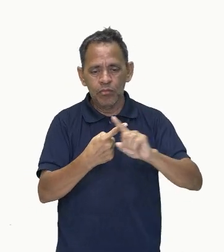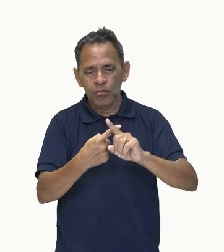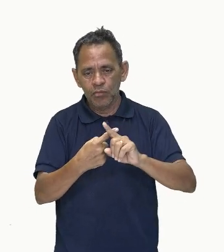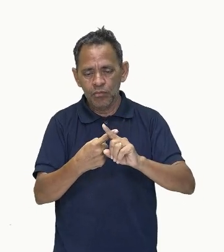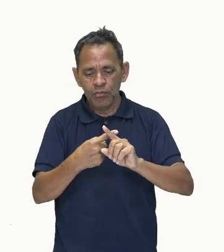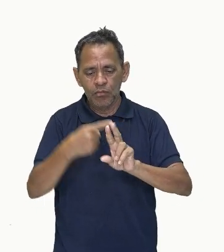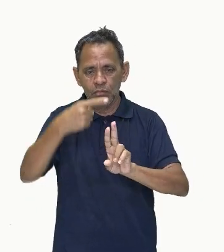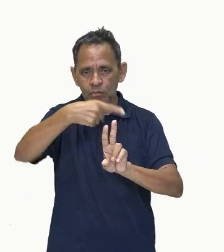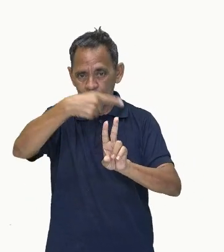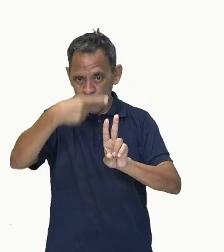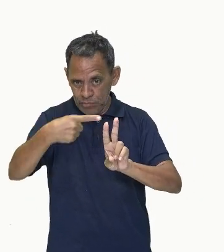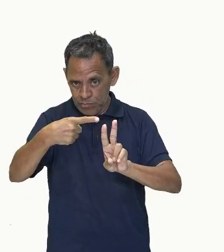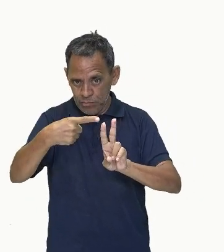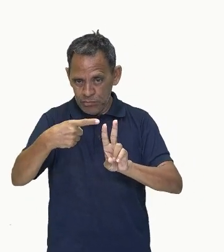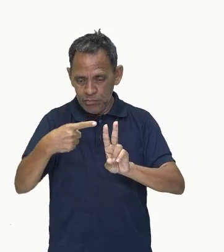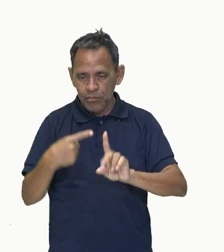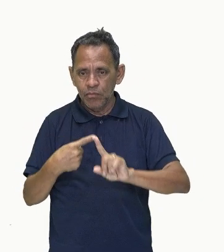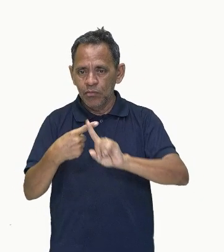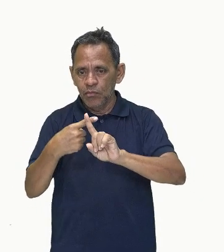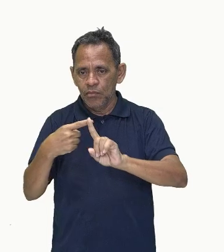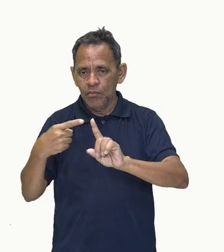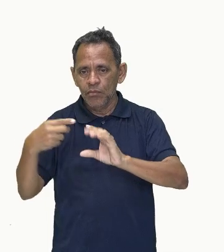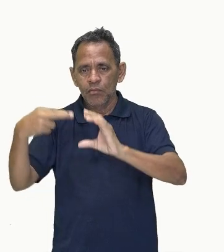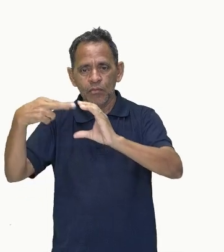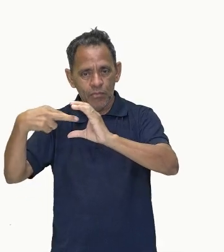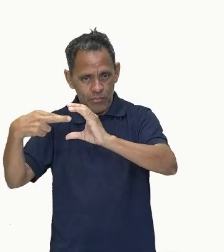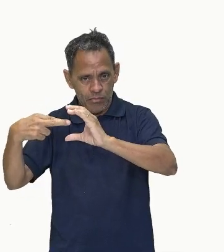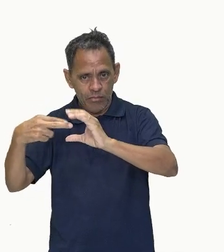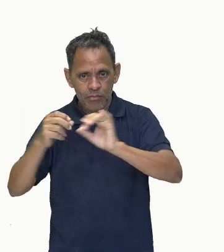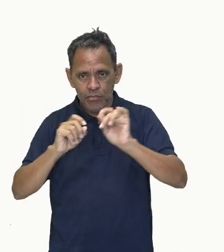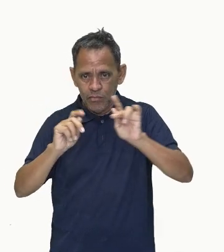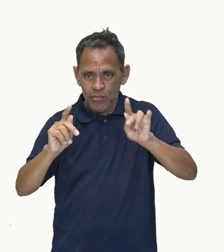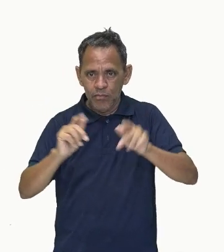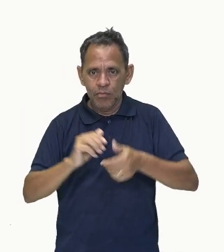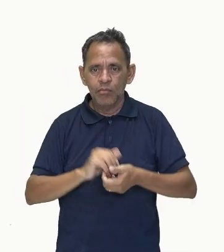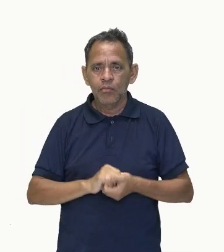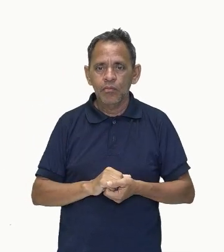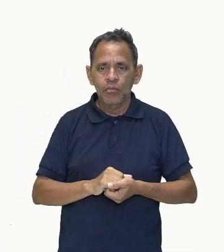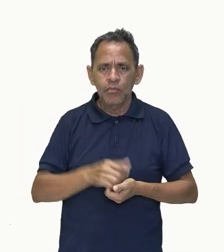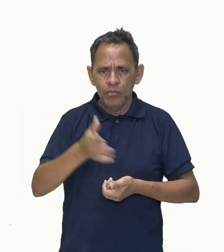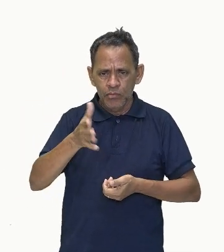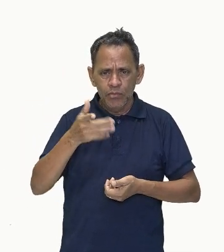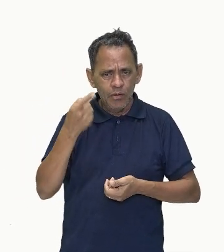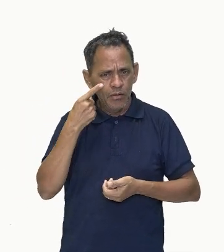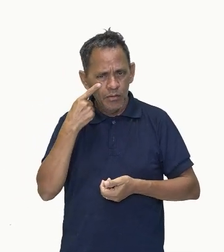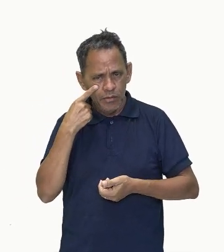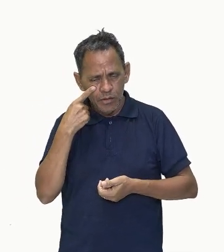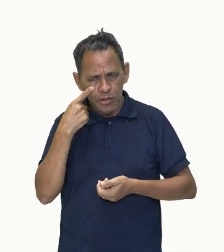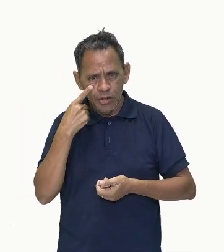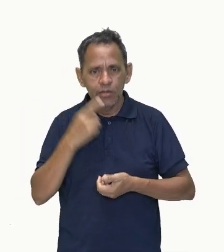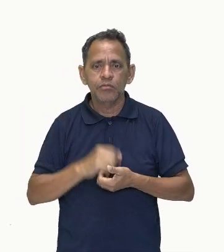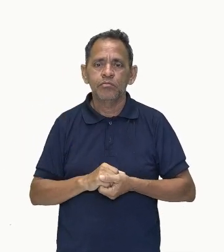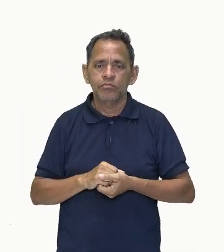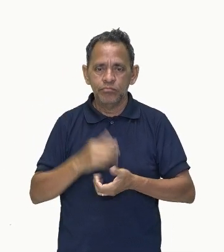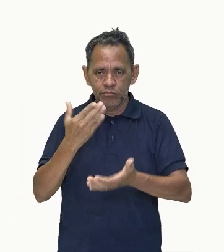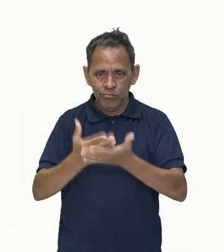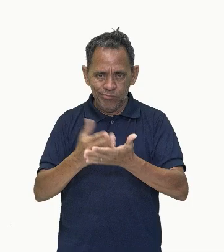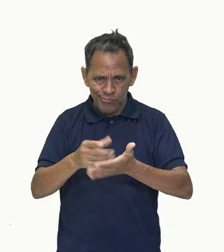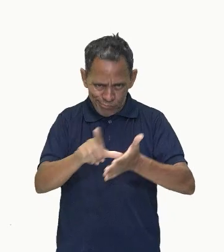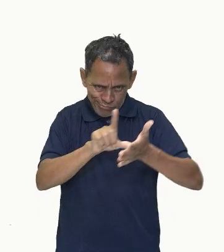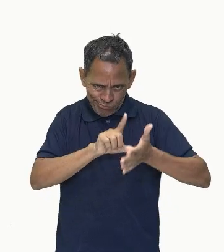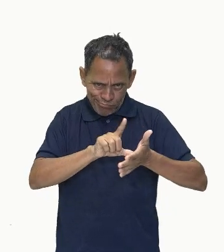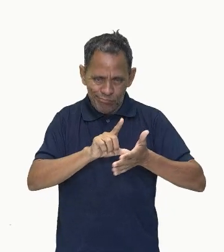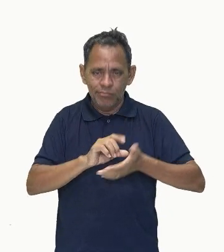π vezes o valor do raio, tá? Vimos isso na nossa última aula também,